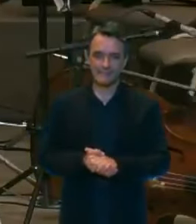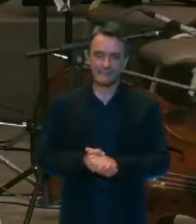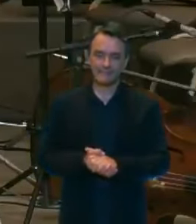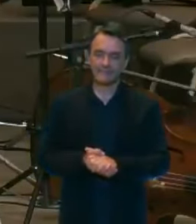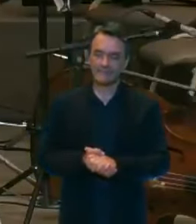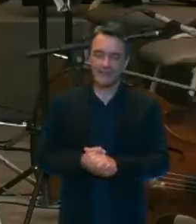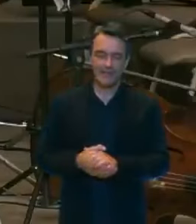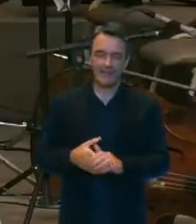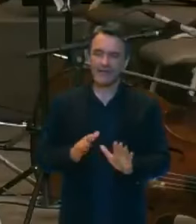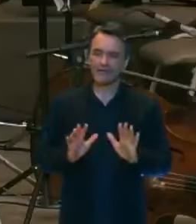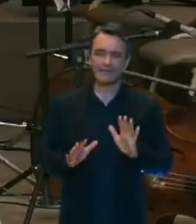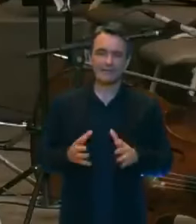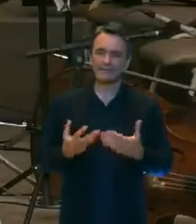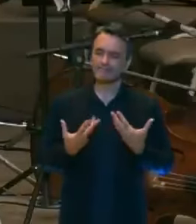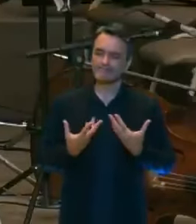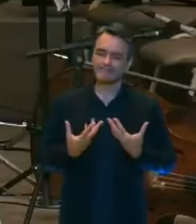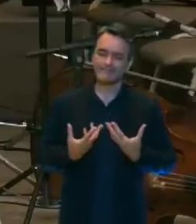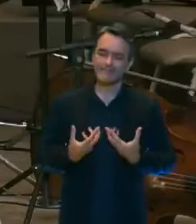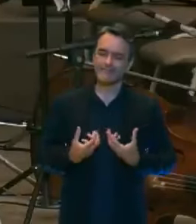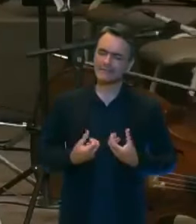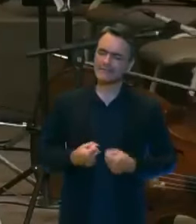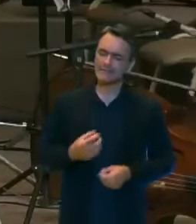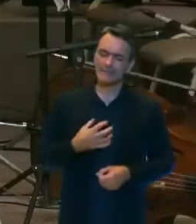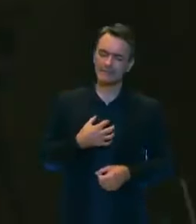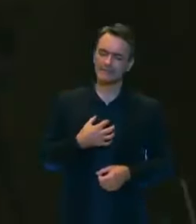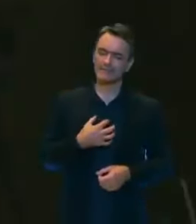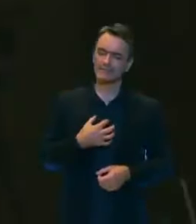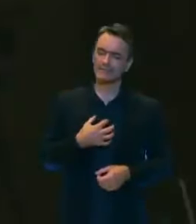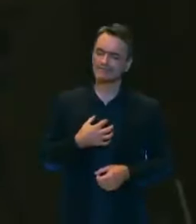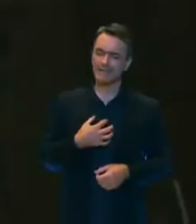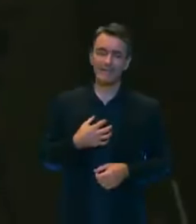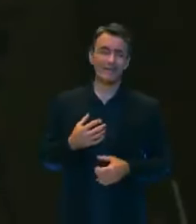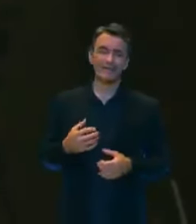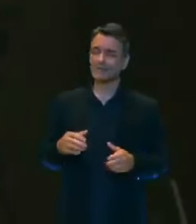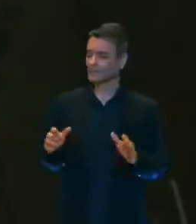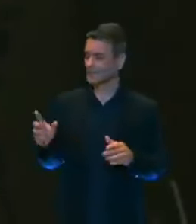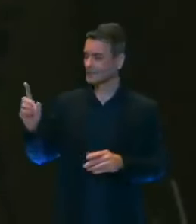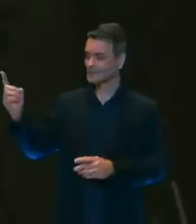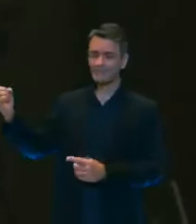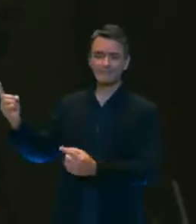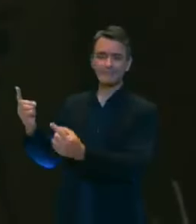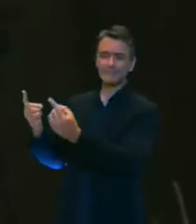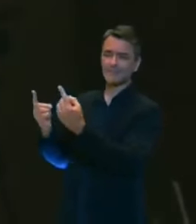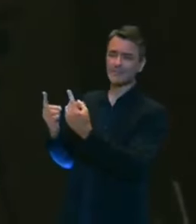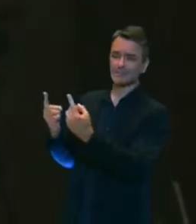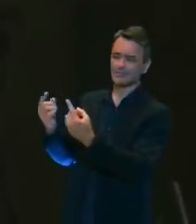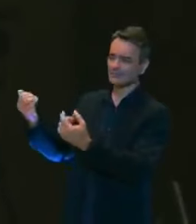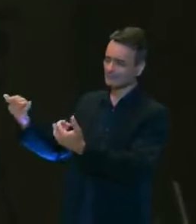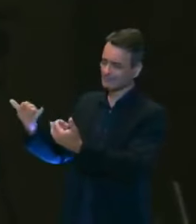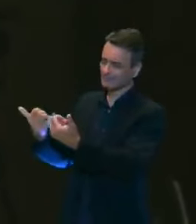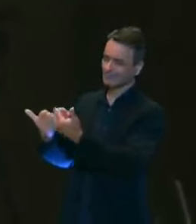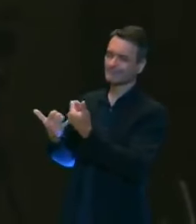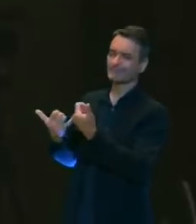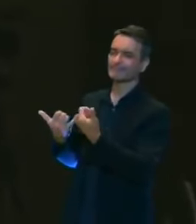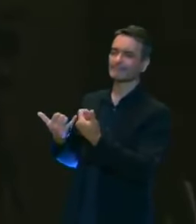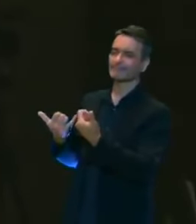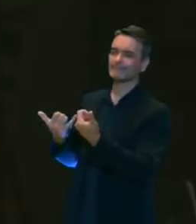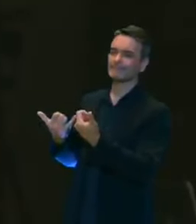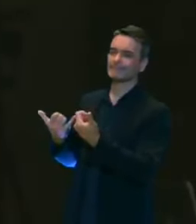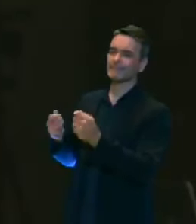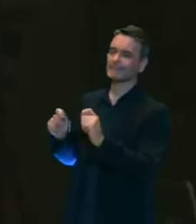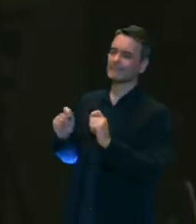Ah, quando eu estou cansado, ele manda uns anjos dele ministrarem. Ele traz